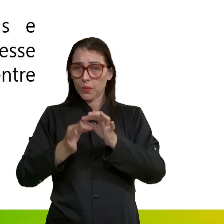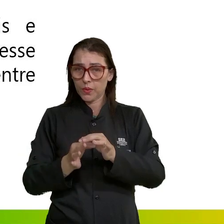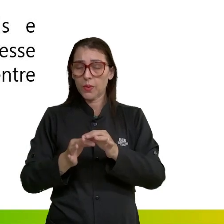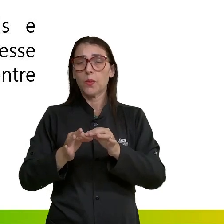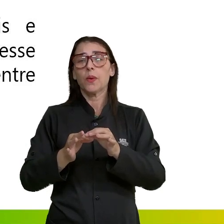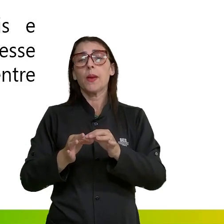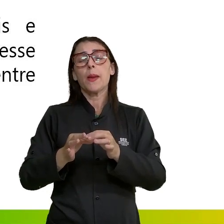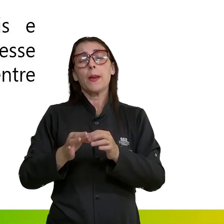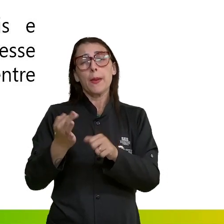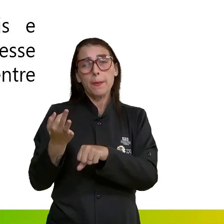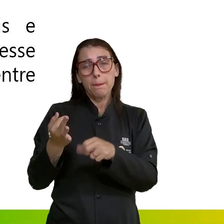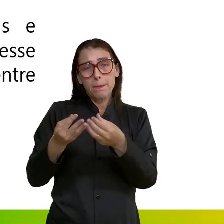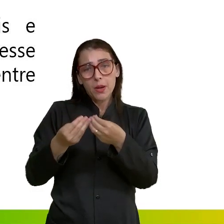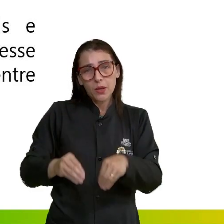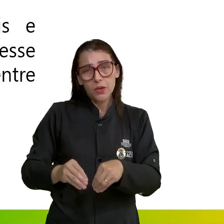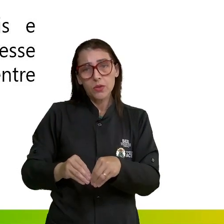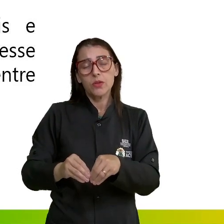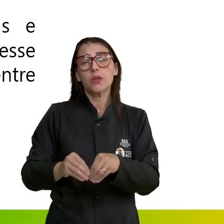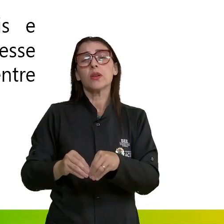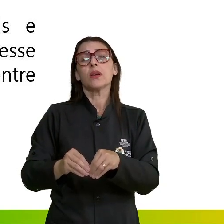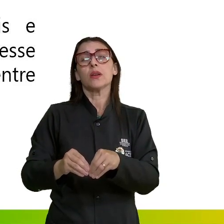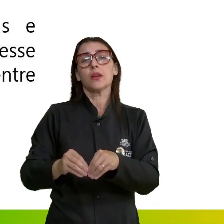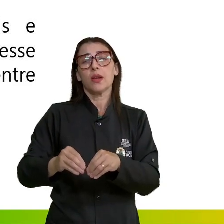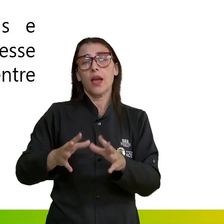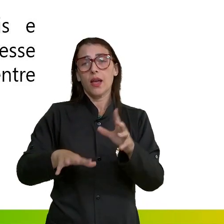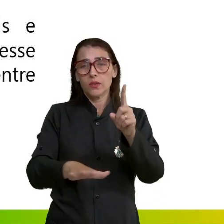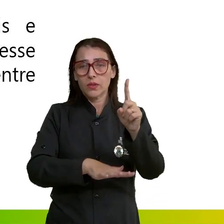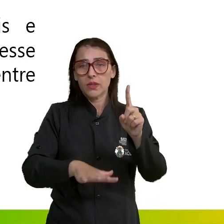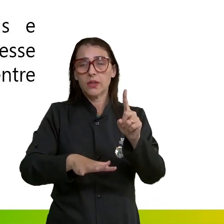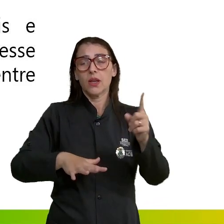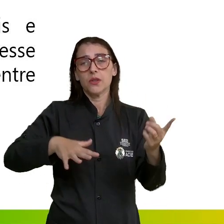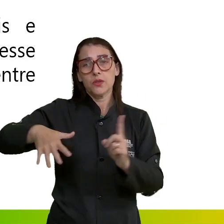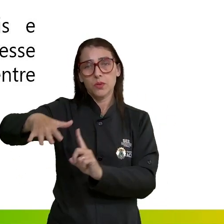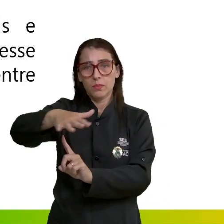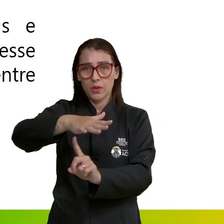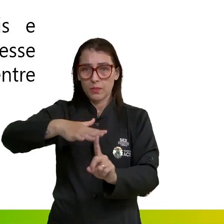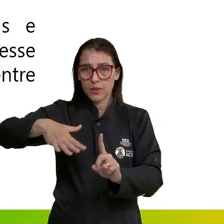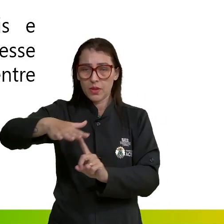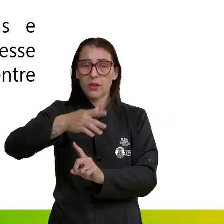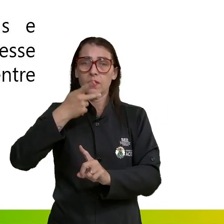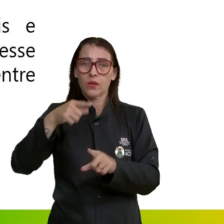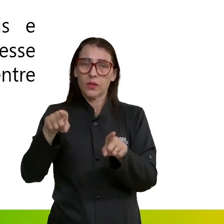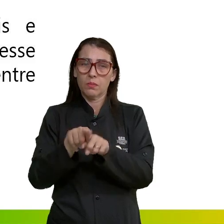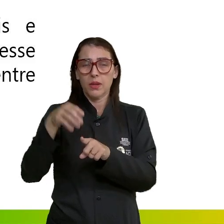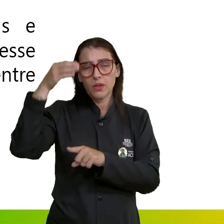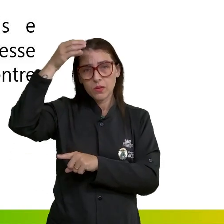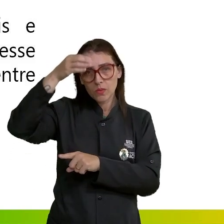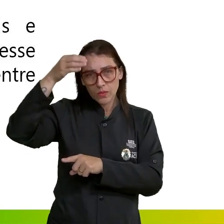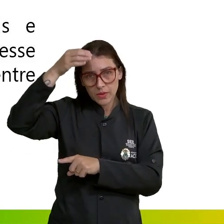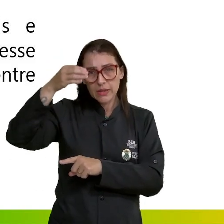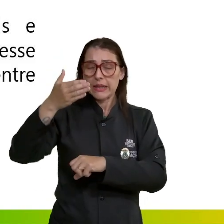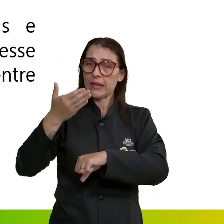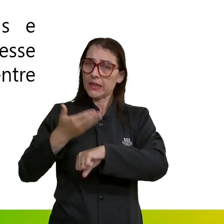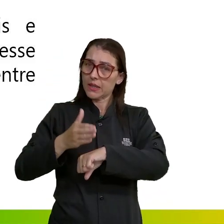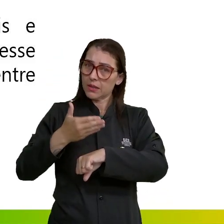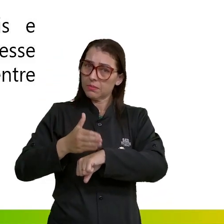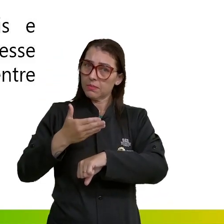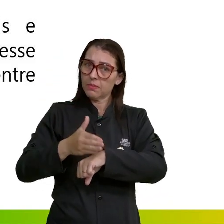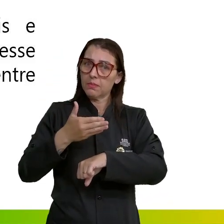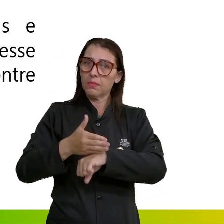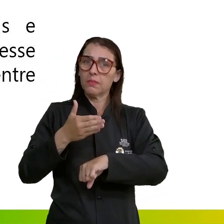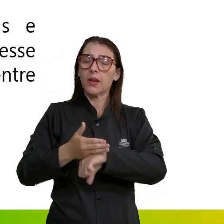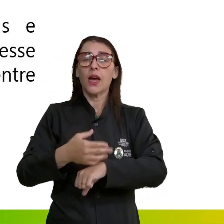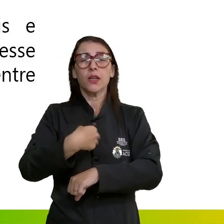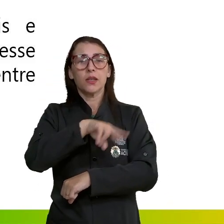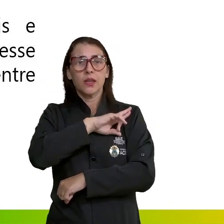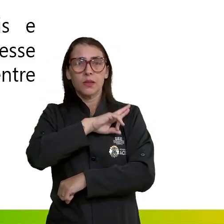tanto a sociedade quanto o meio ambiente. E a gente falou da conscientização. A gente falou do